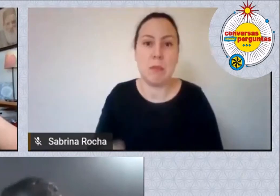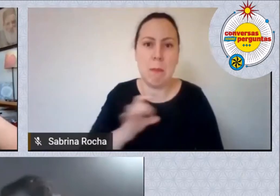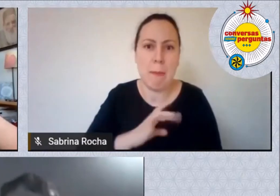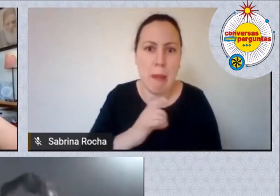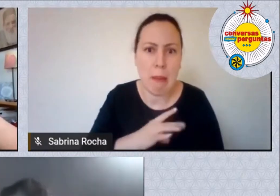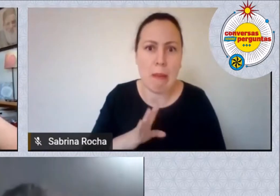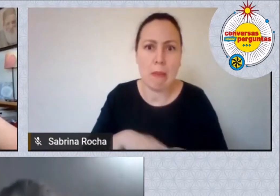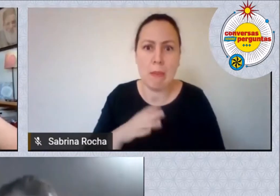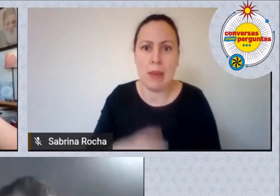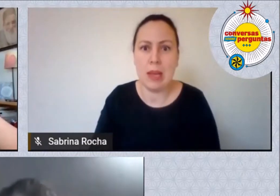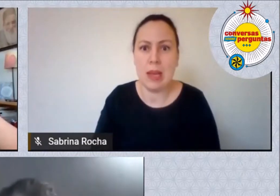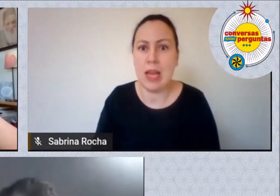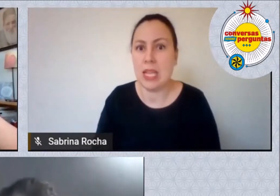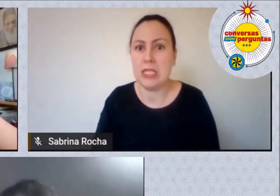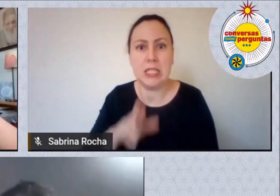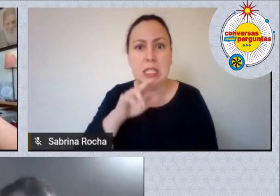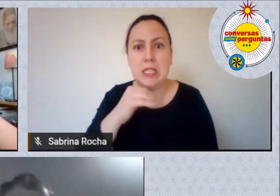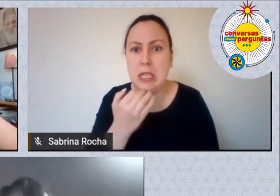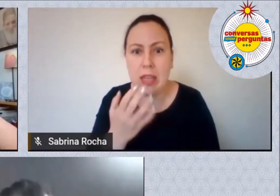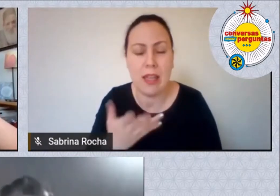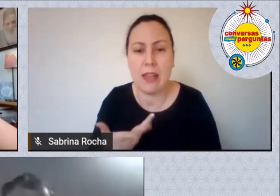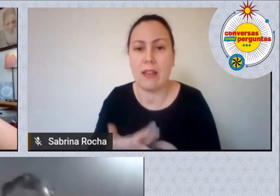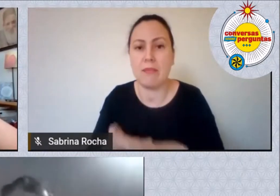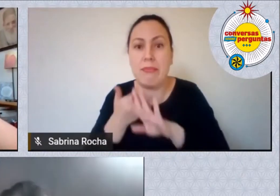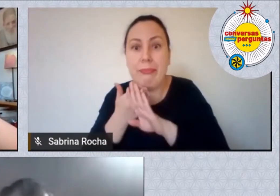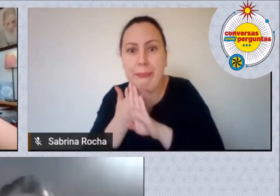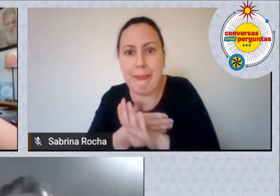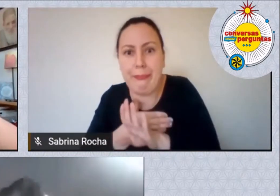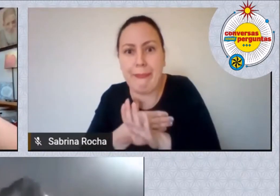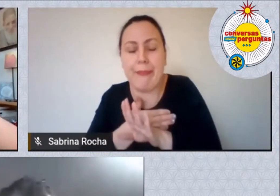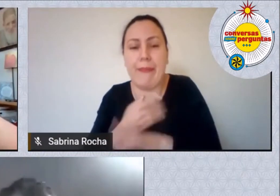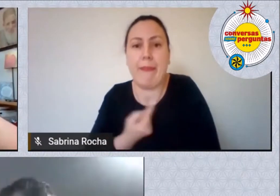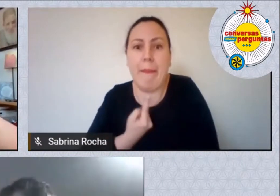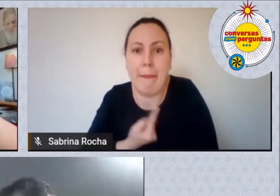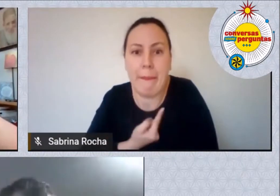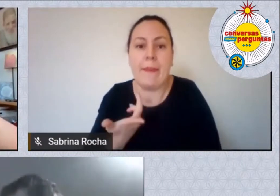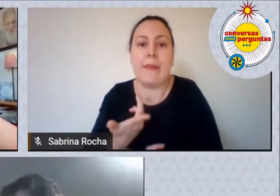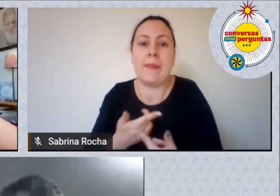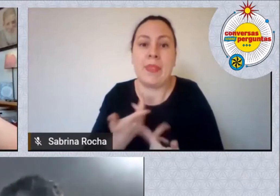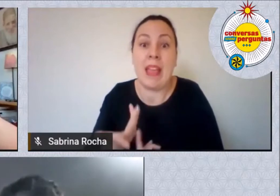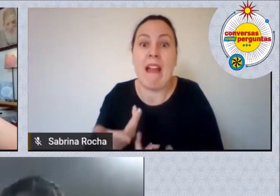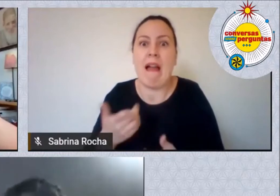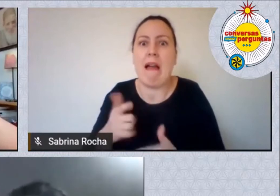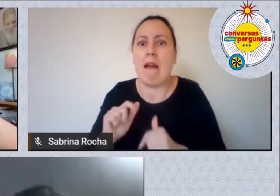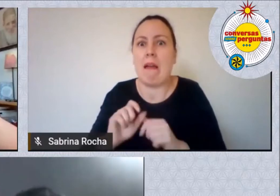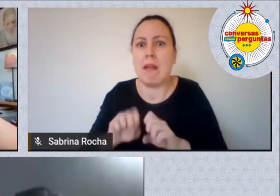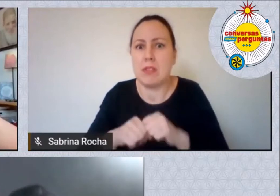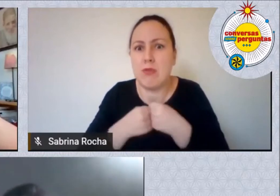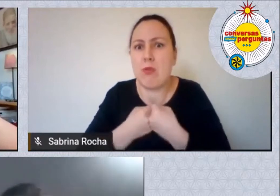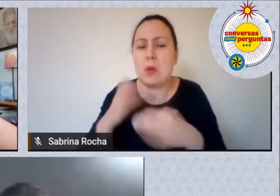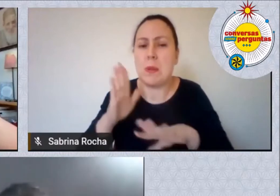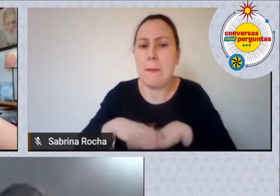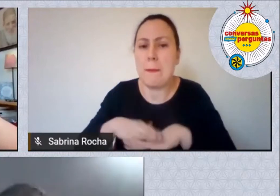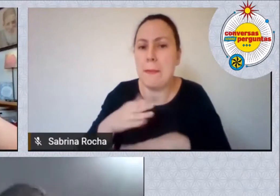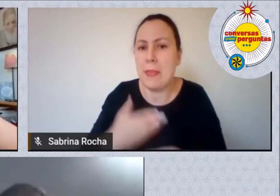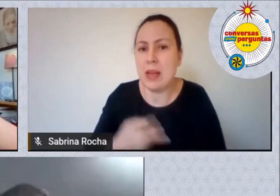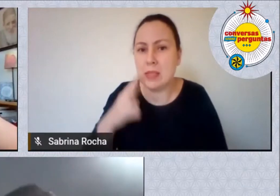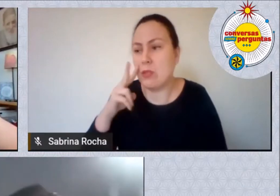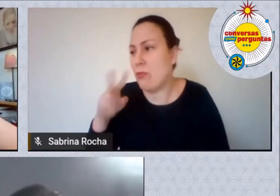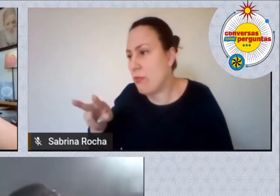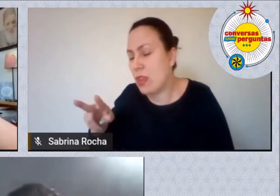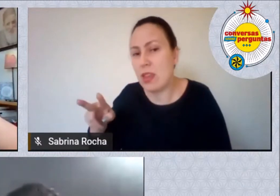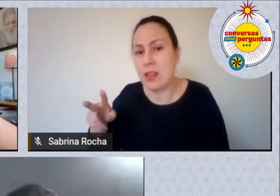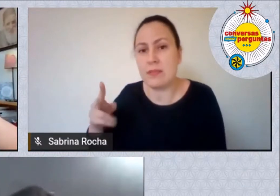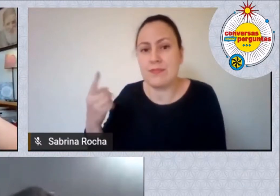vão exaurir a pessoa vai ter que redobrar o seu trabalho, não vai olhar muito bem para